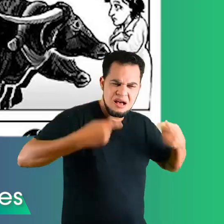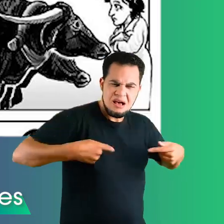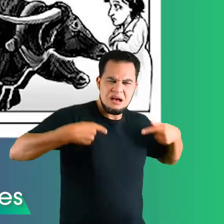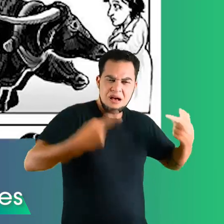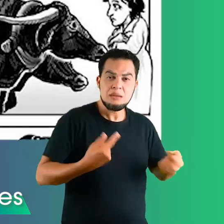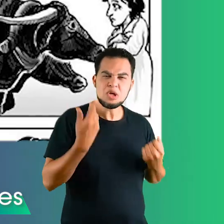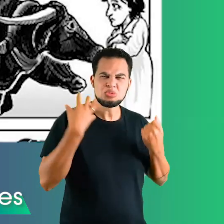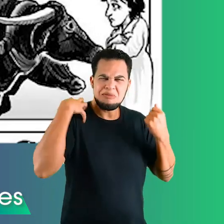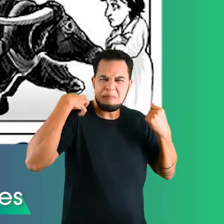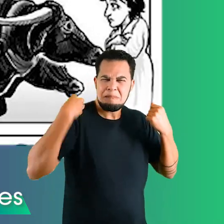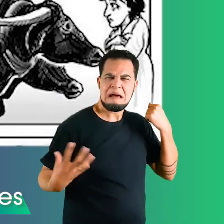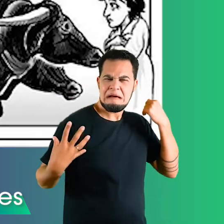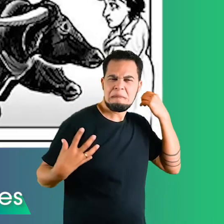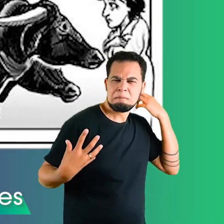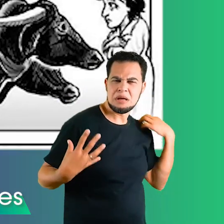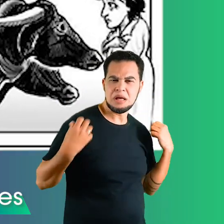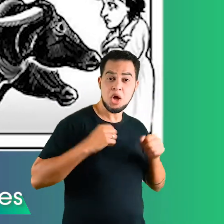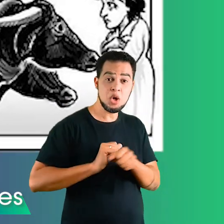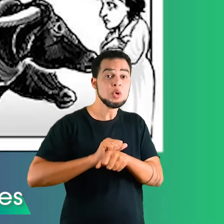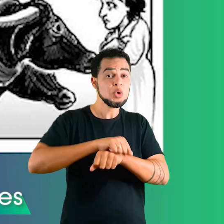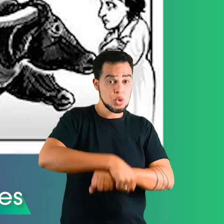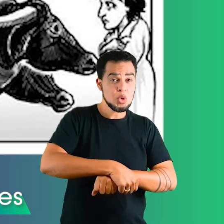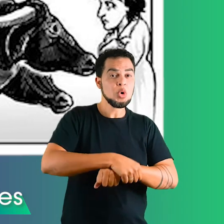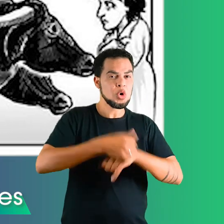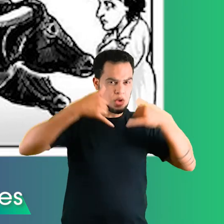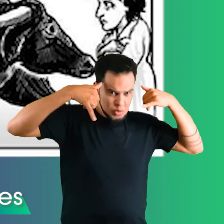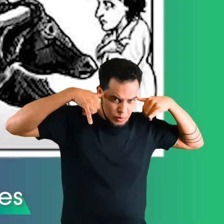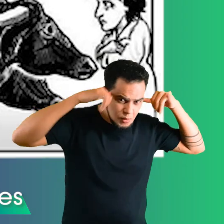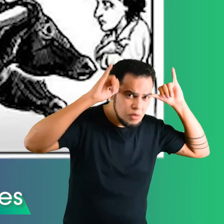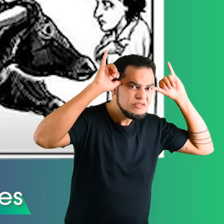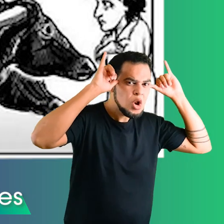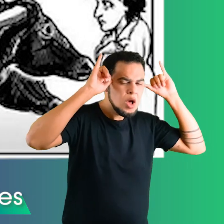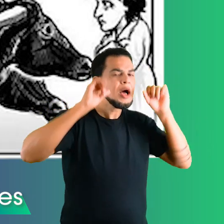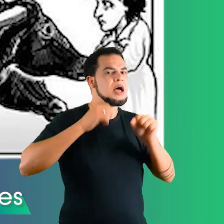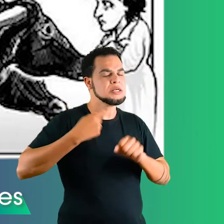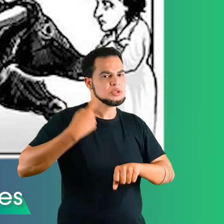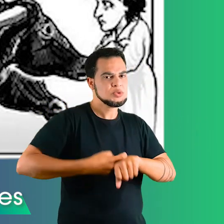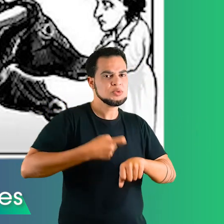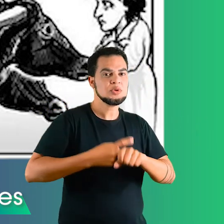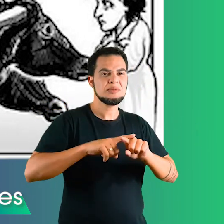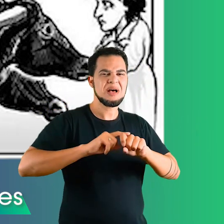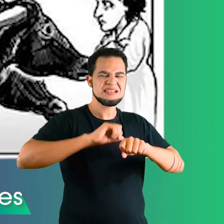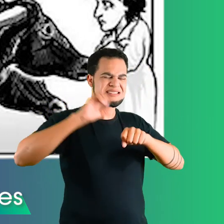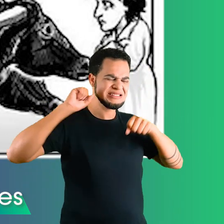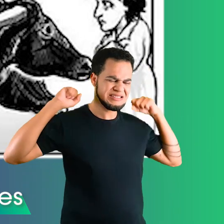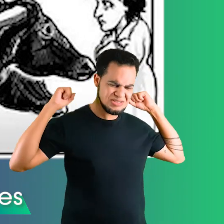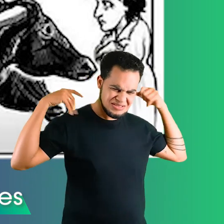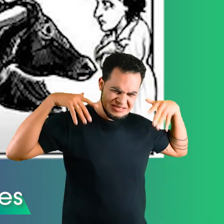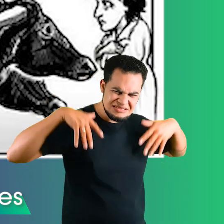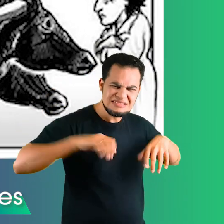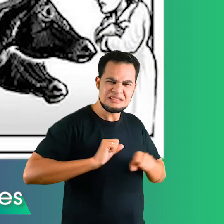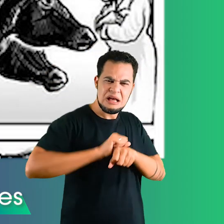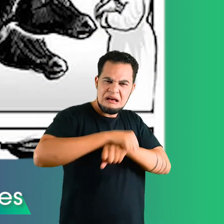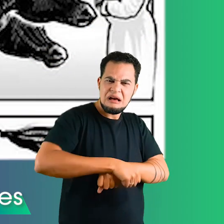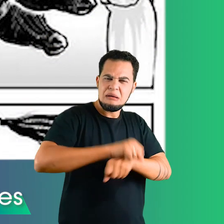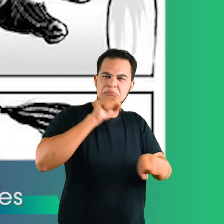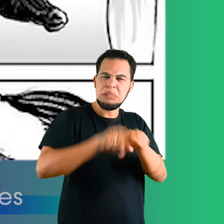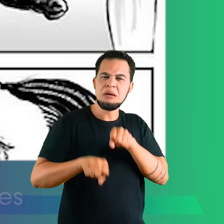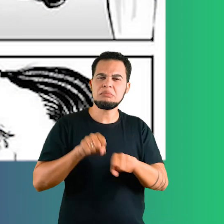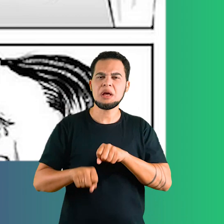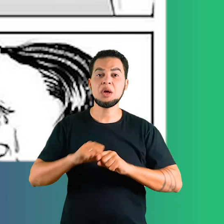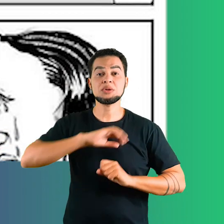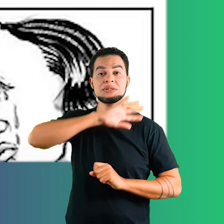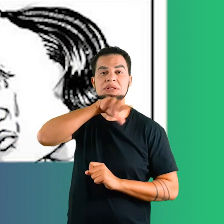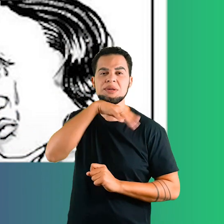sangrava. O couro do búfalo é proverbialmente espesso, mas essa dura pele fora dilacerada. Os